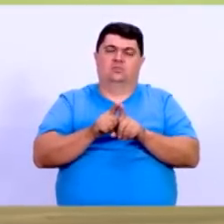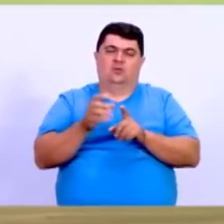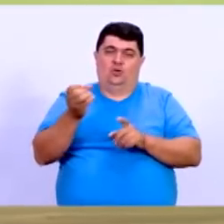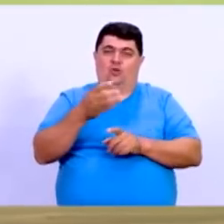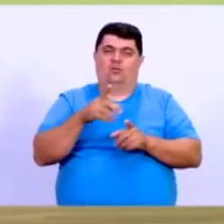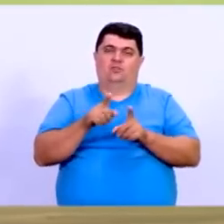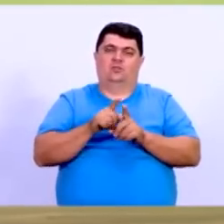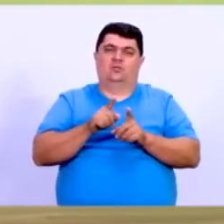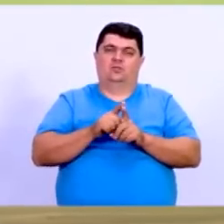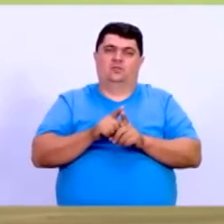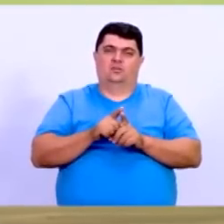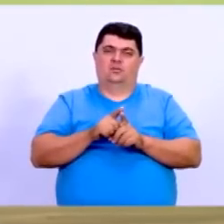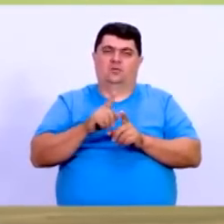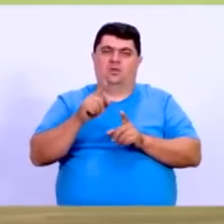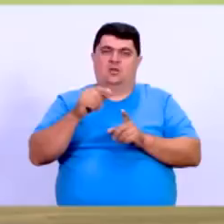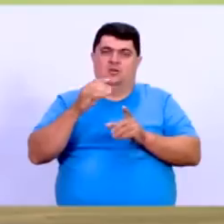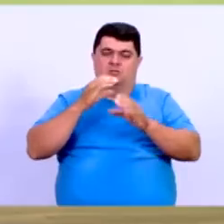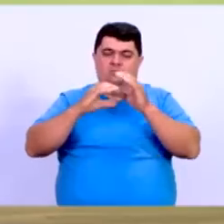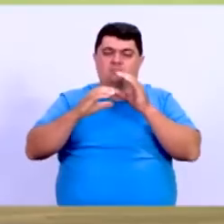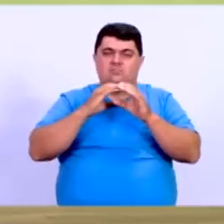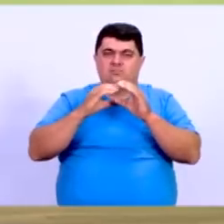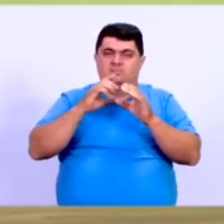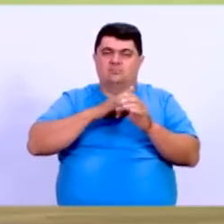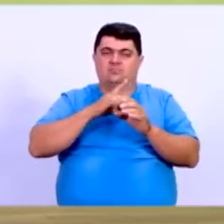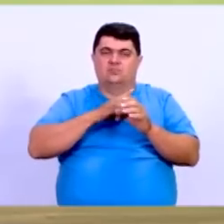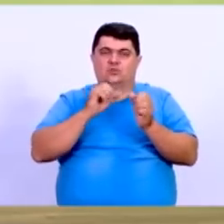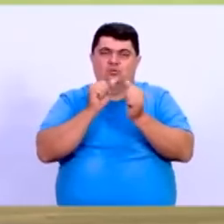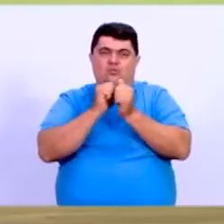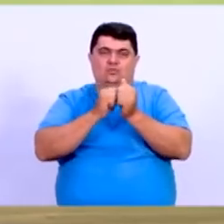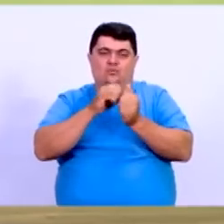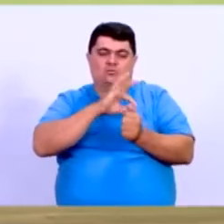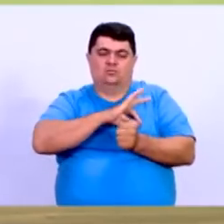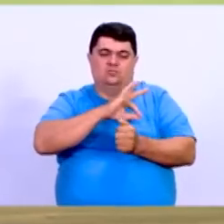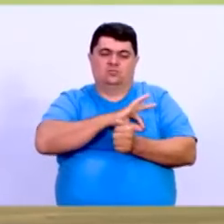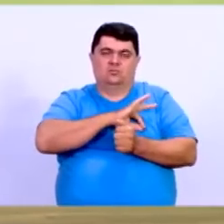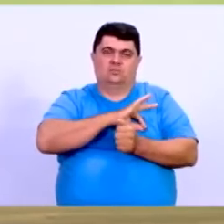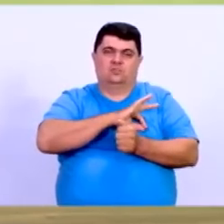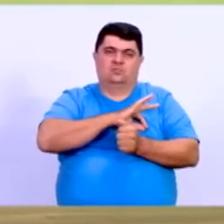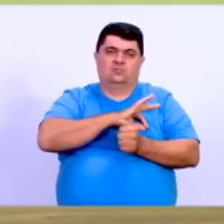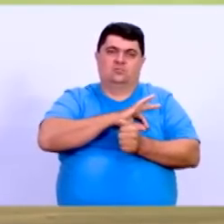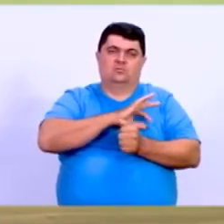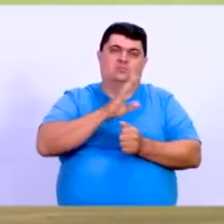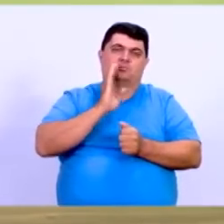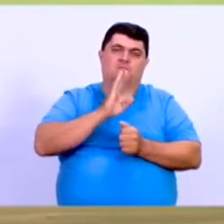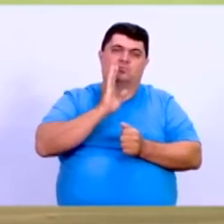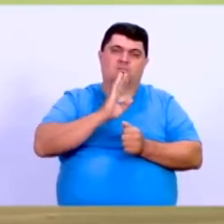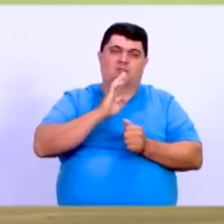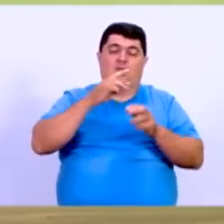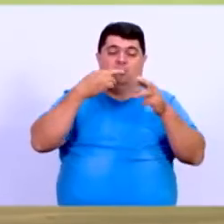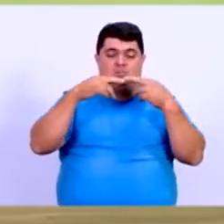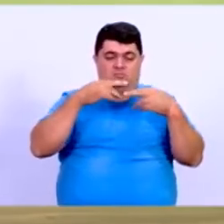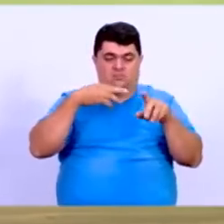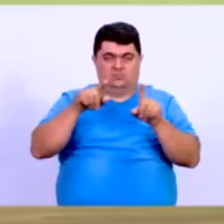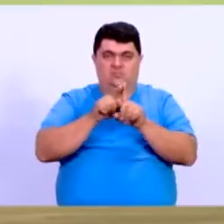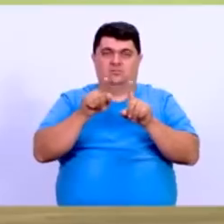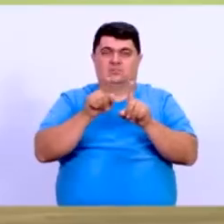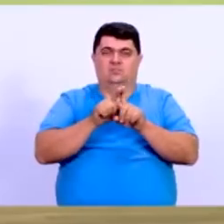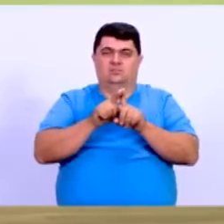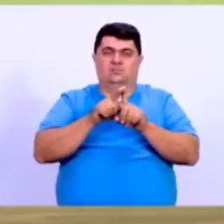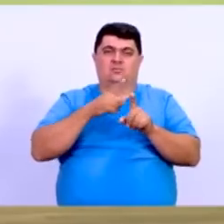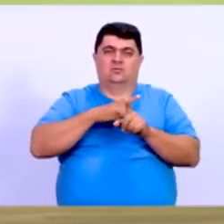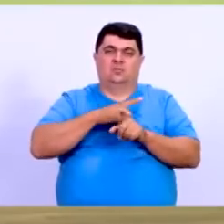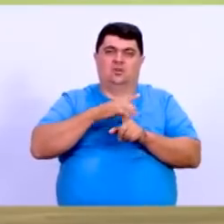abraço. Essa comunicação dessas câmeras com a central de operação da polícia, ela é uma rede, aí a gente tem